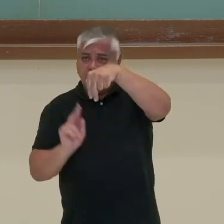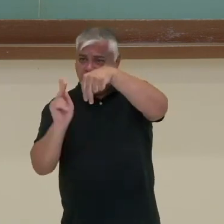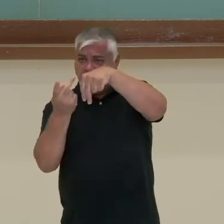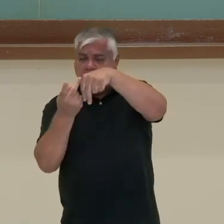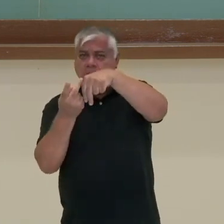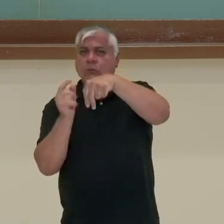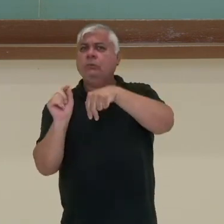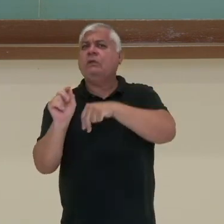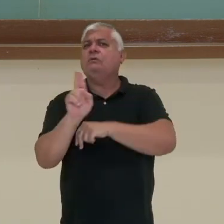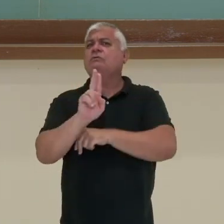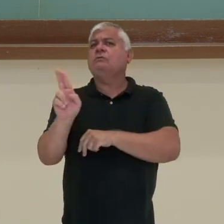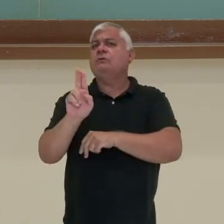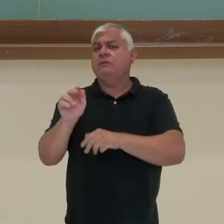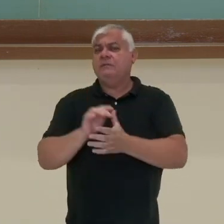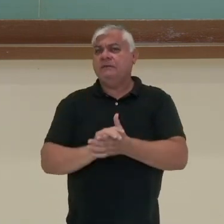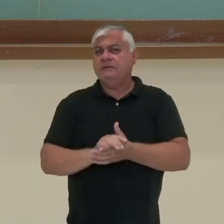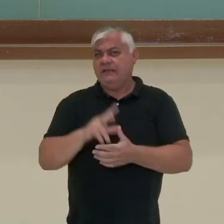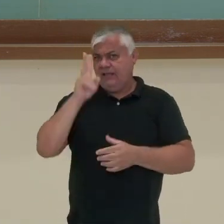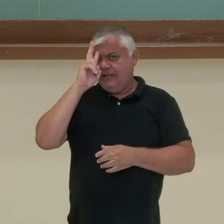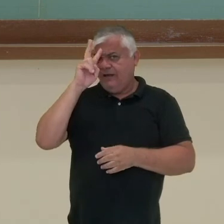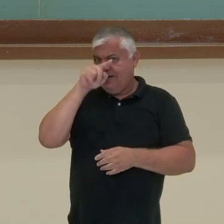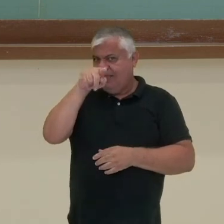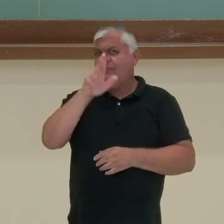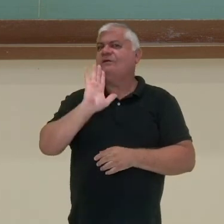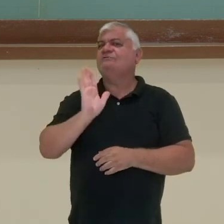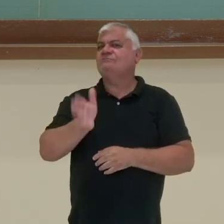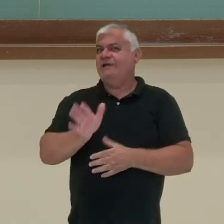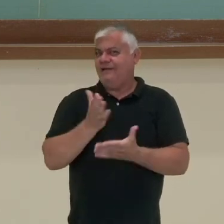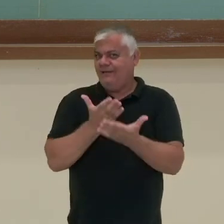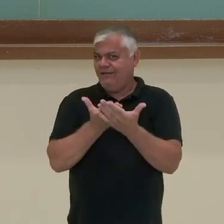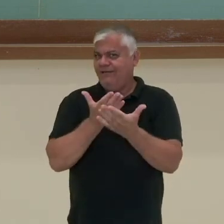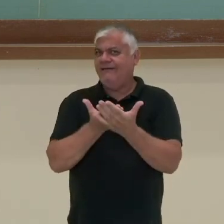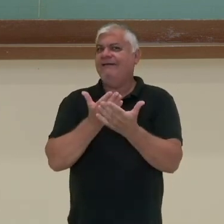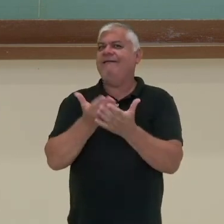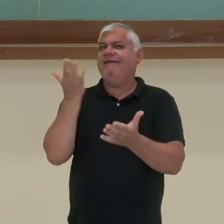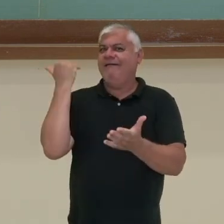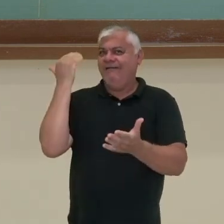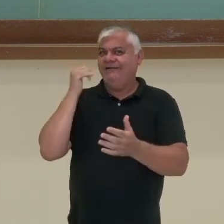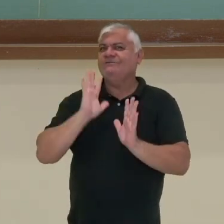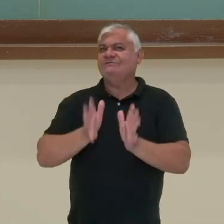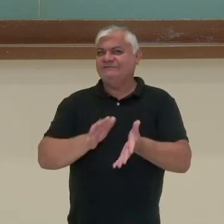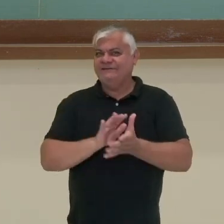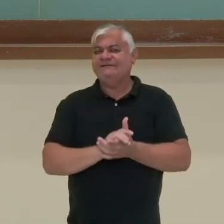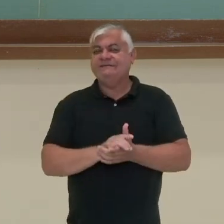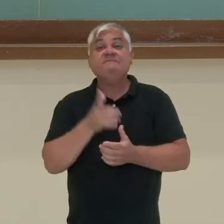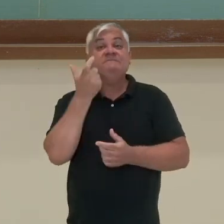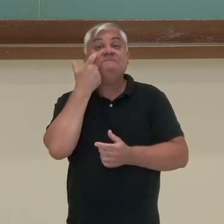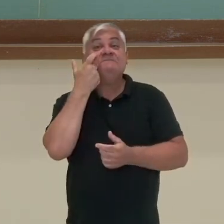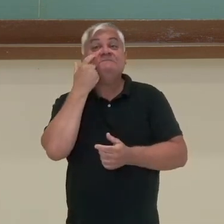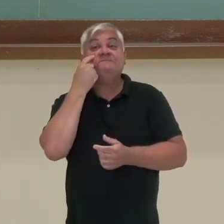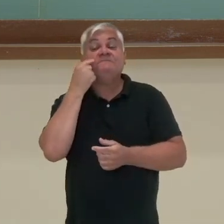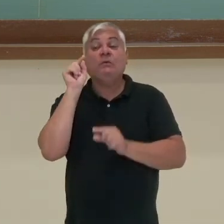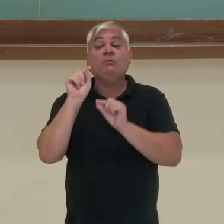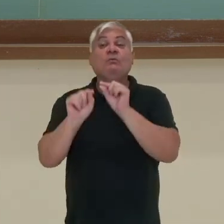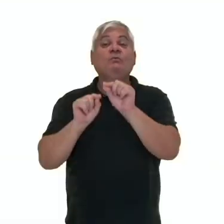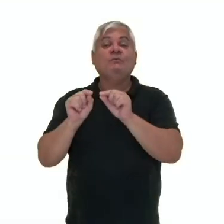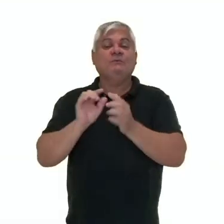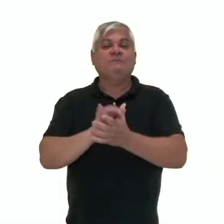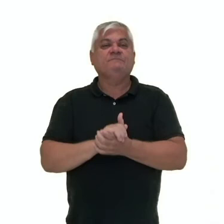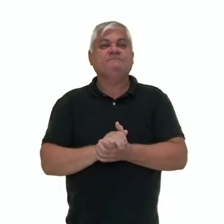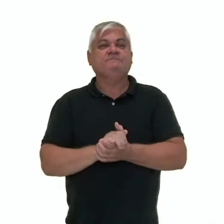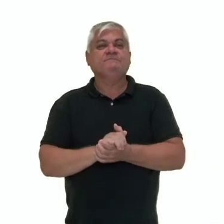Certamente você já trabalhou isso em algum momento, né? Com os seus professores. Vamos ver? Vamos descobrir juntos? Olha